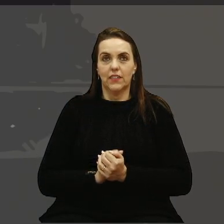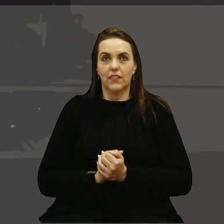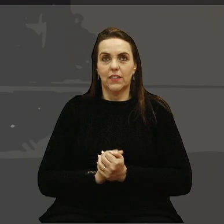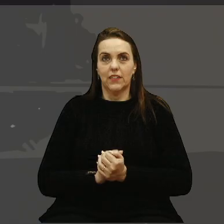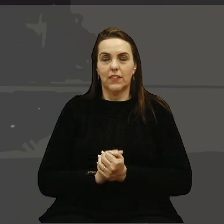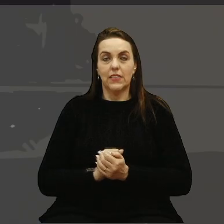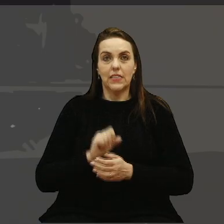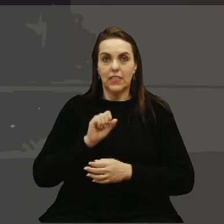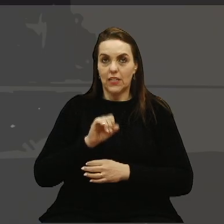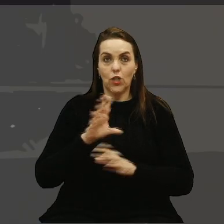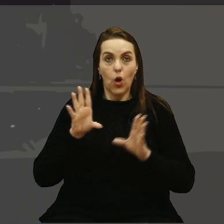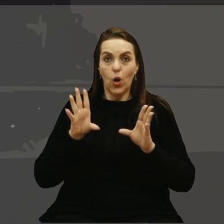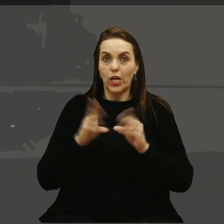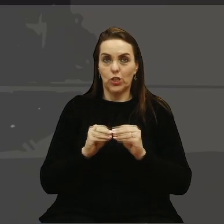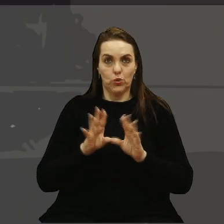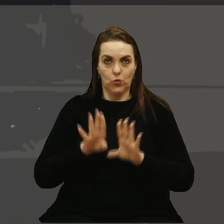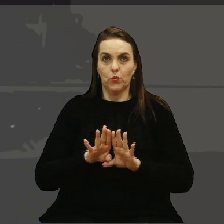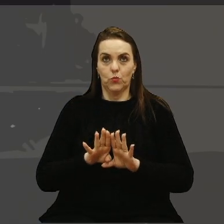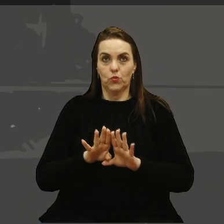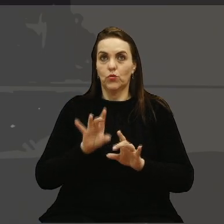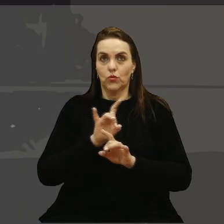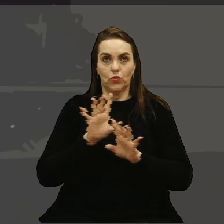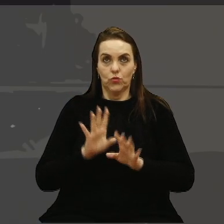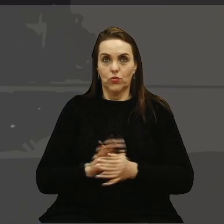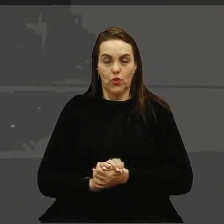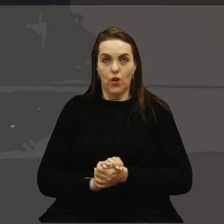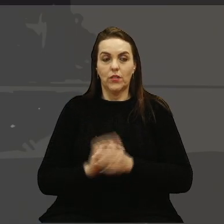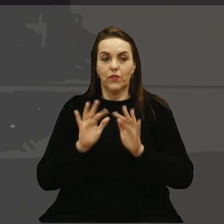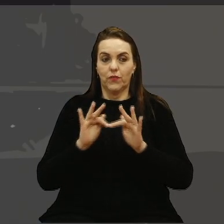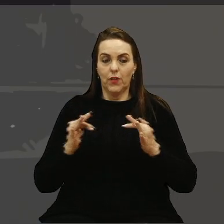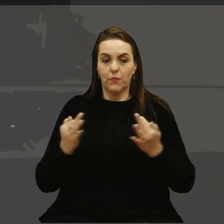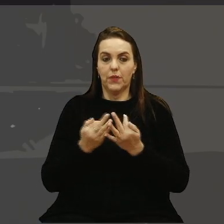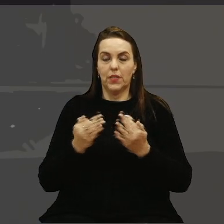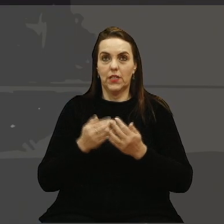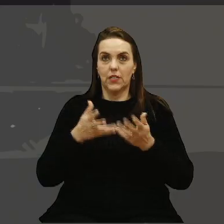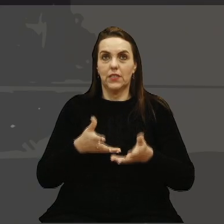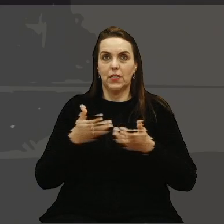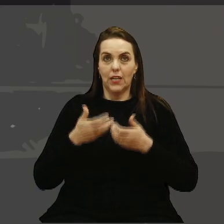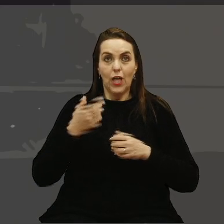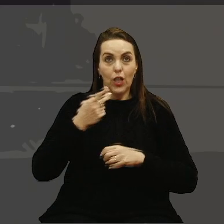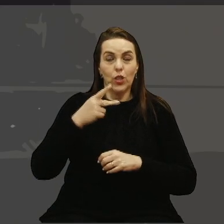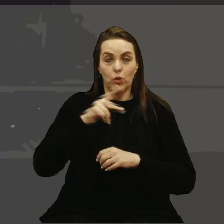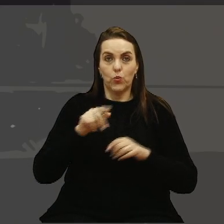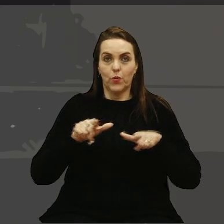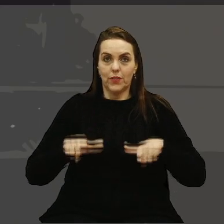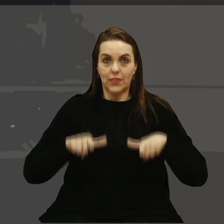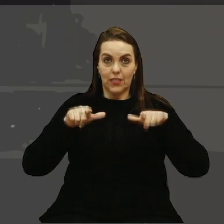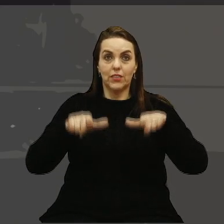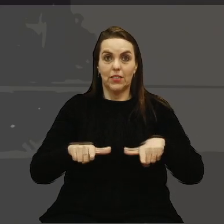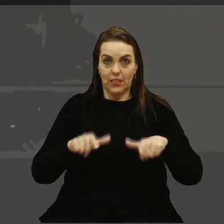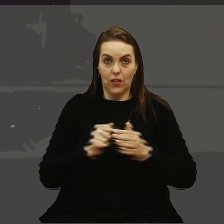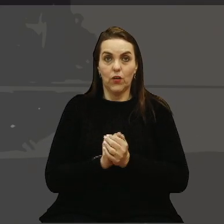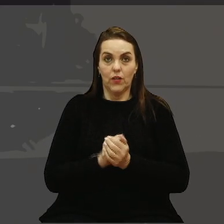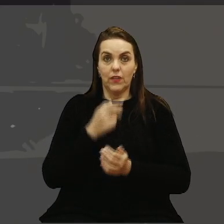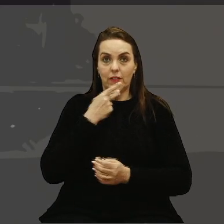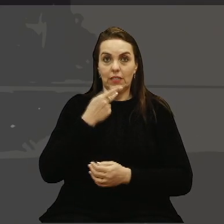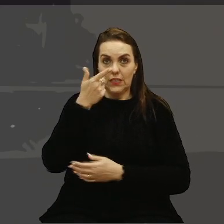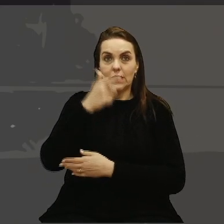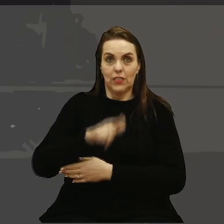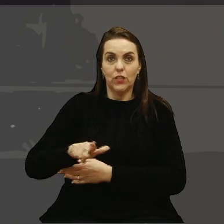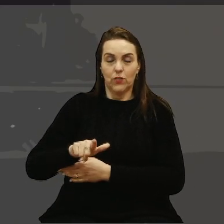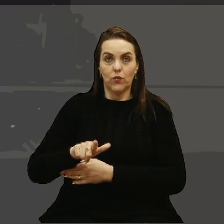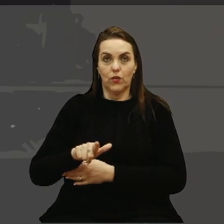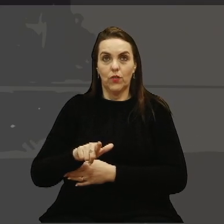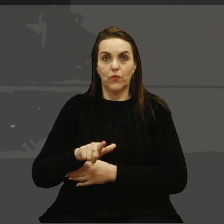Esse é apenas um resumo, né, de mais de 100 famílias que receberam aí a sua certidão. Reforçando mais uma vez, a gente